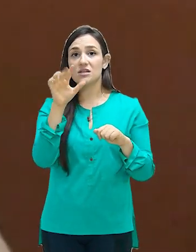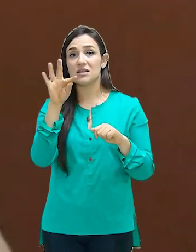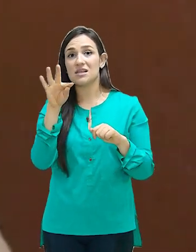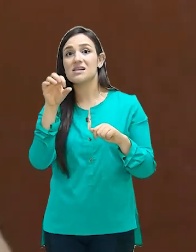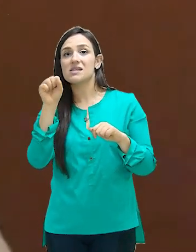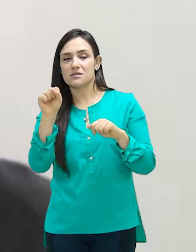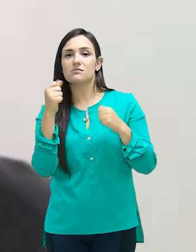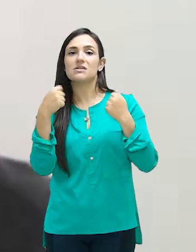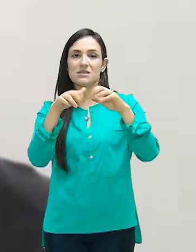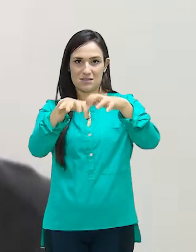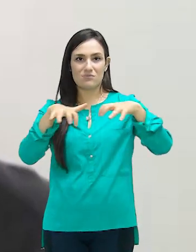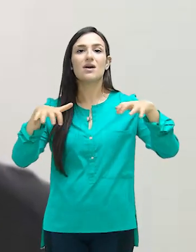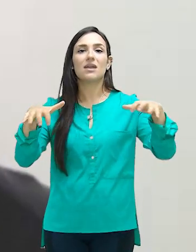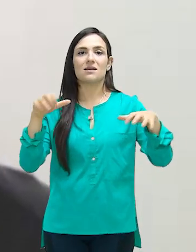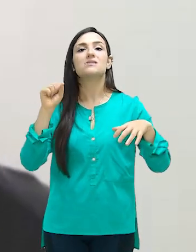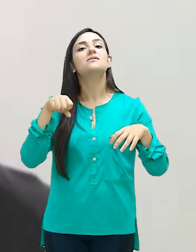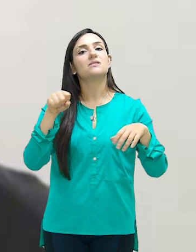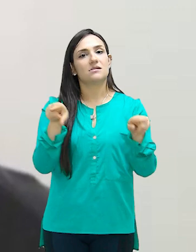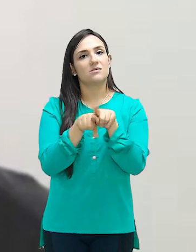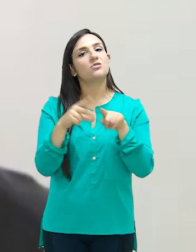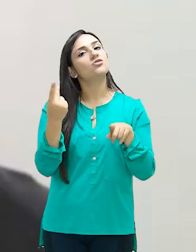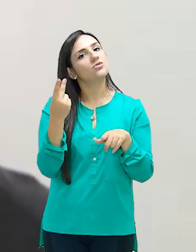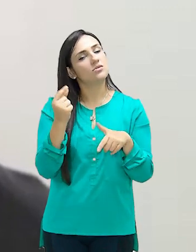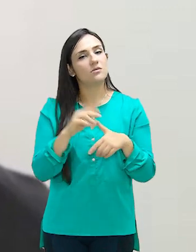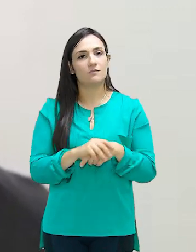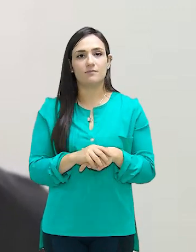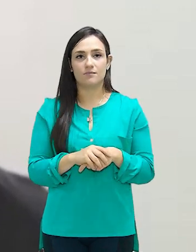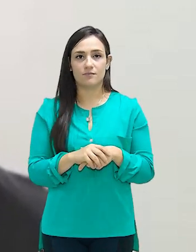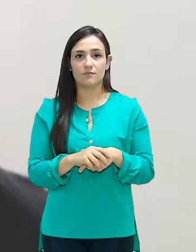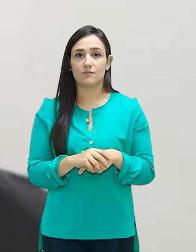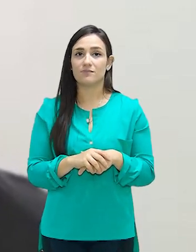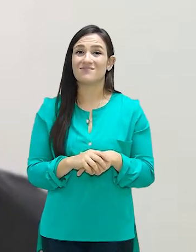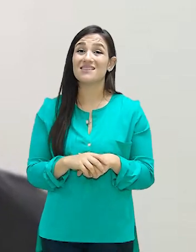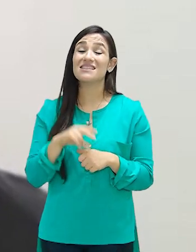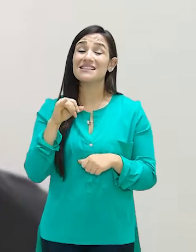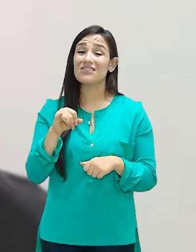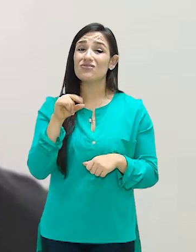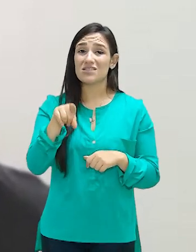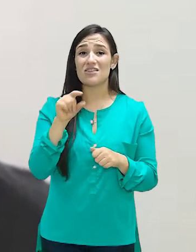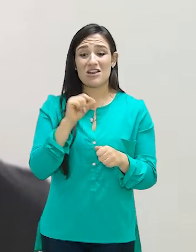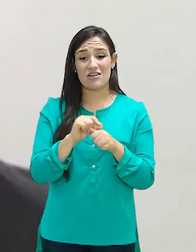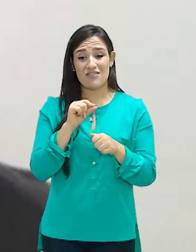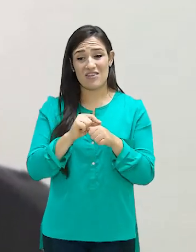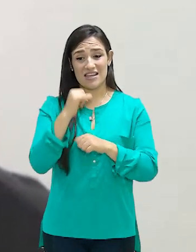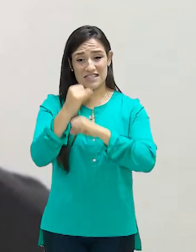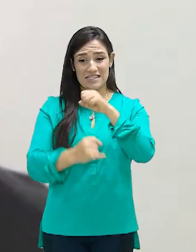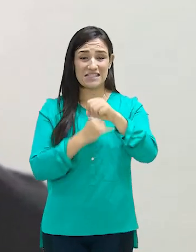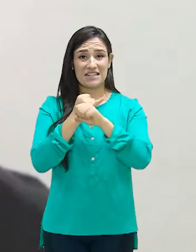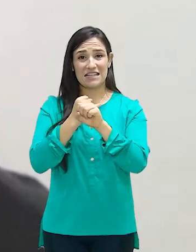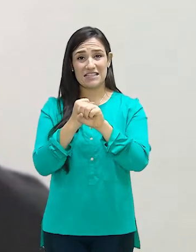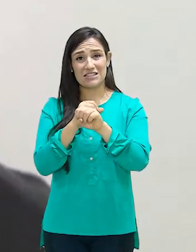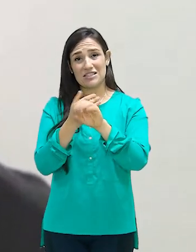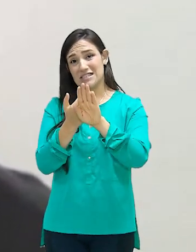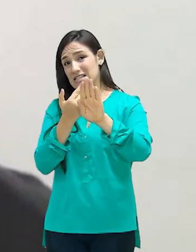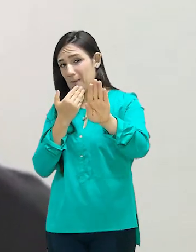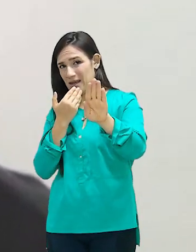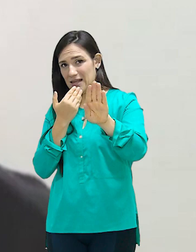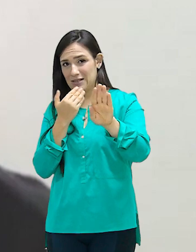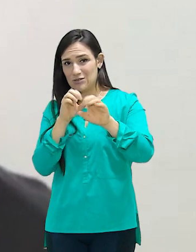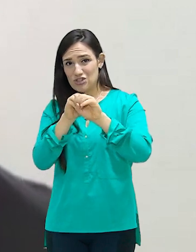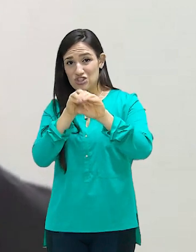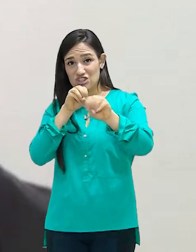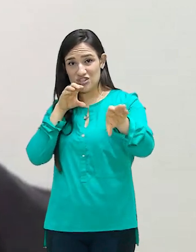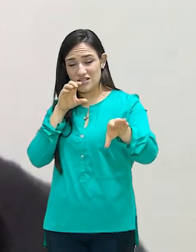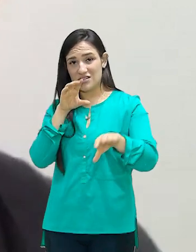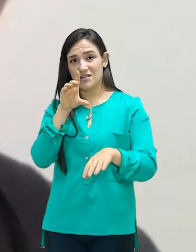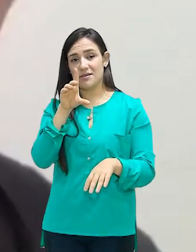período da relação. A facilidade de você praticar o ato à distância, sem ter que ir no cartório, durante a pandemia, claro,